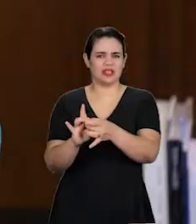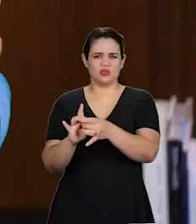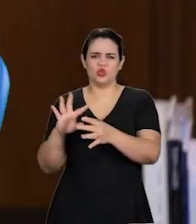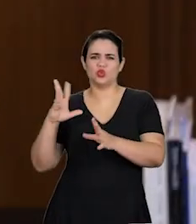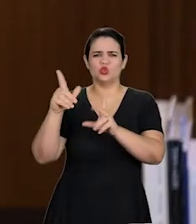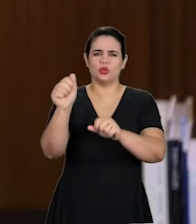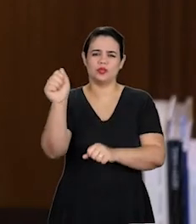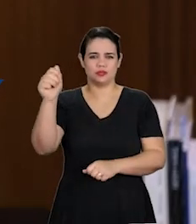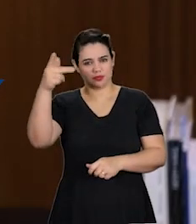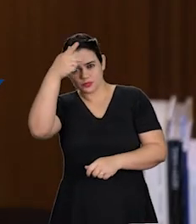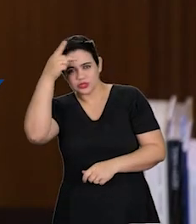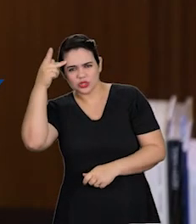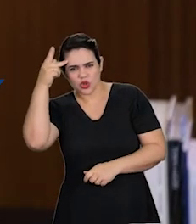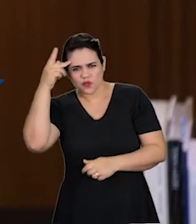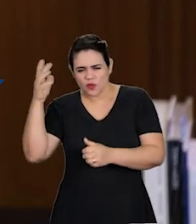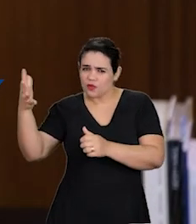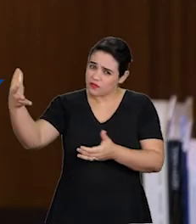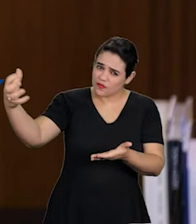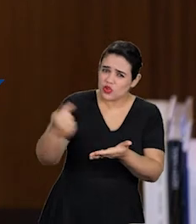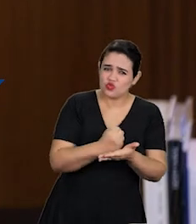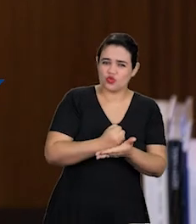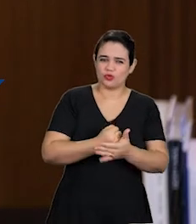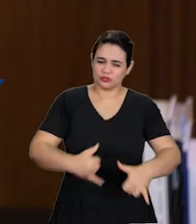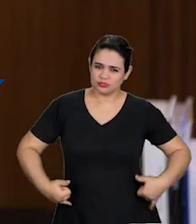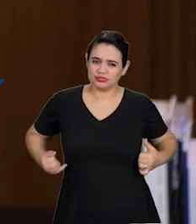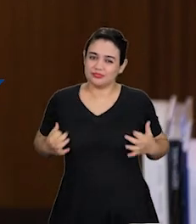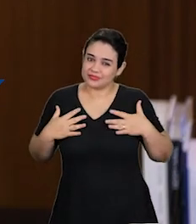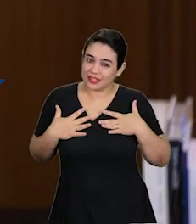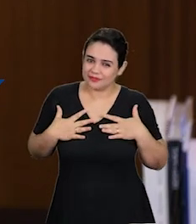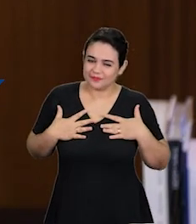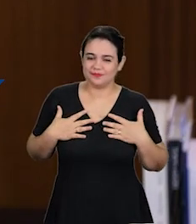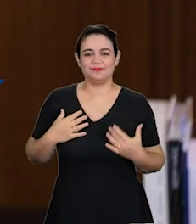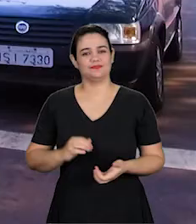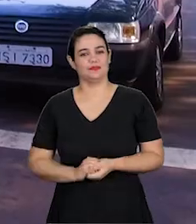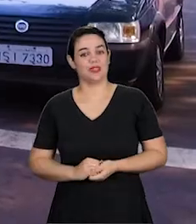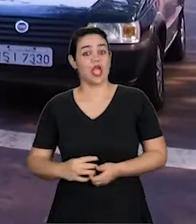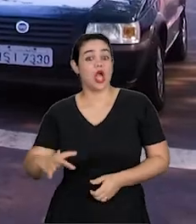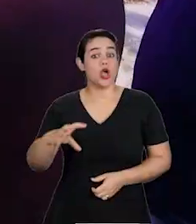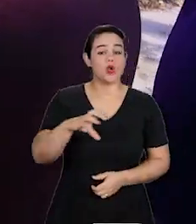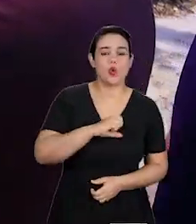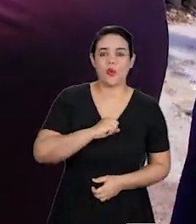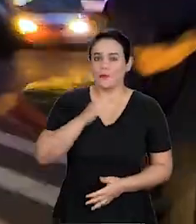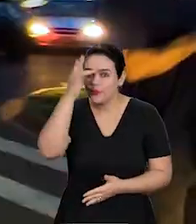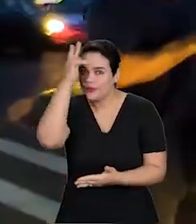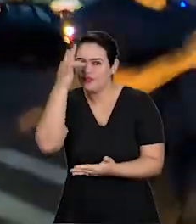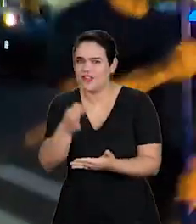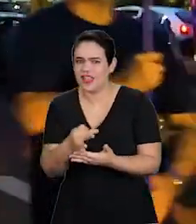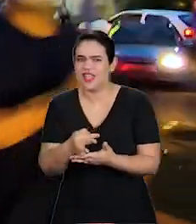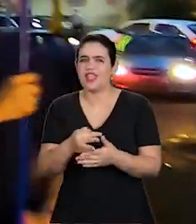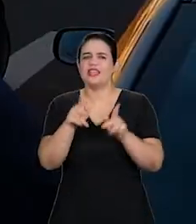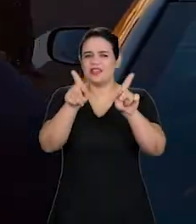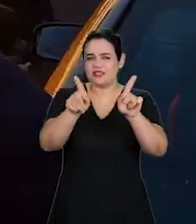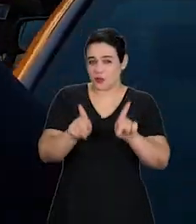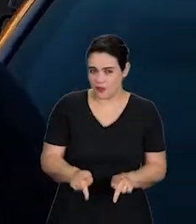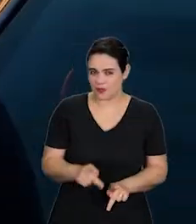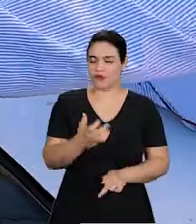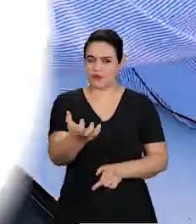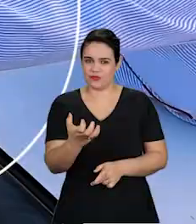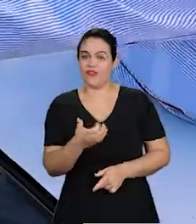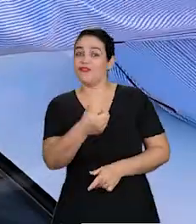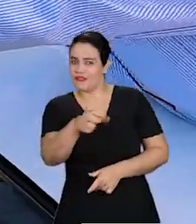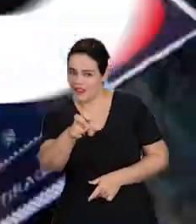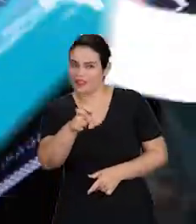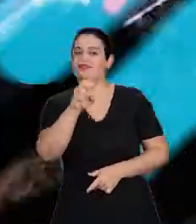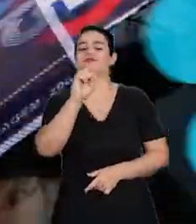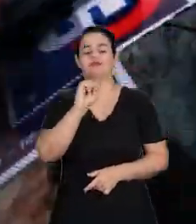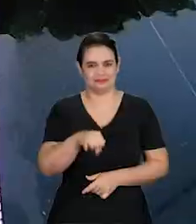moradores. Vem com a gente! Vamos juntos resgatar o orgulho de ser campograndense! Com amor e fé, é 15 que